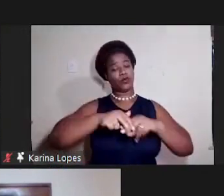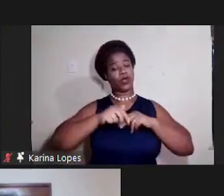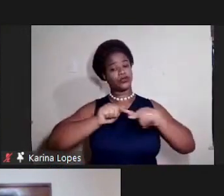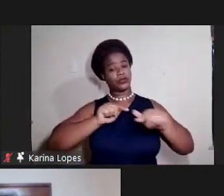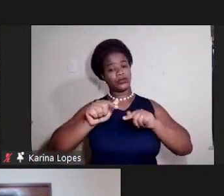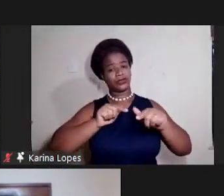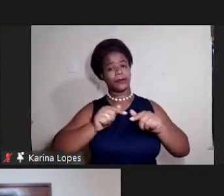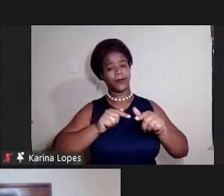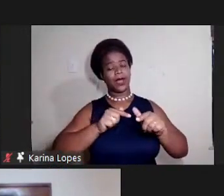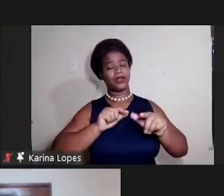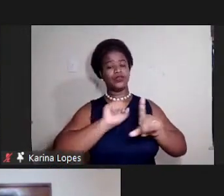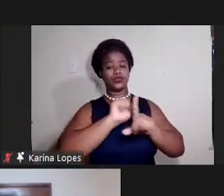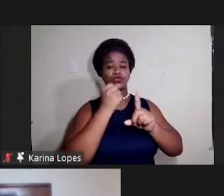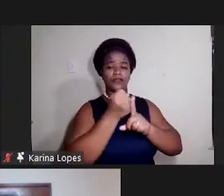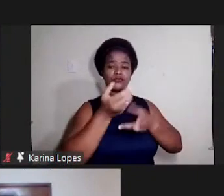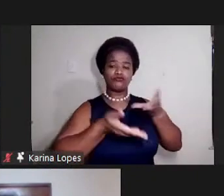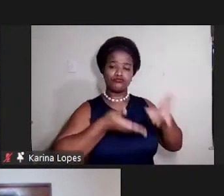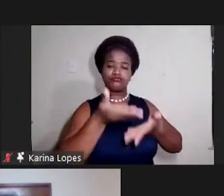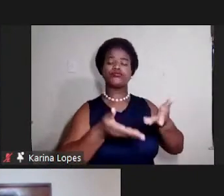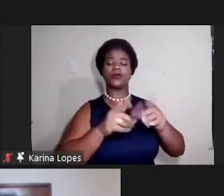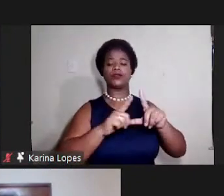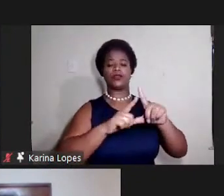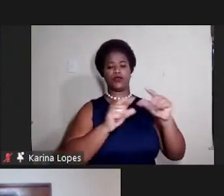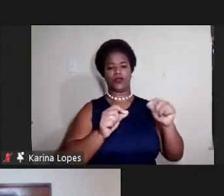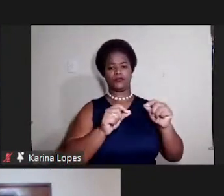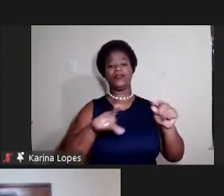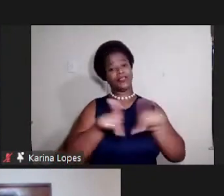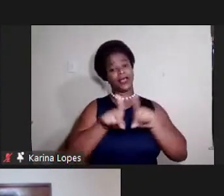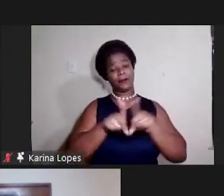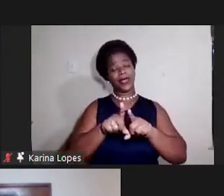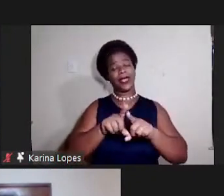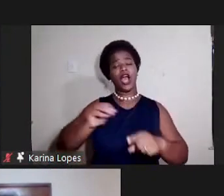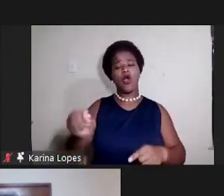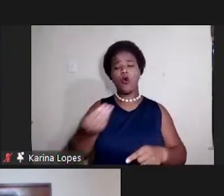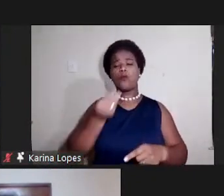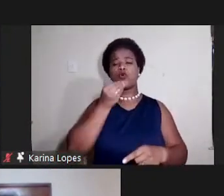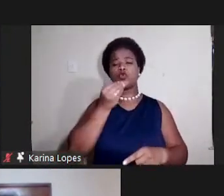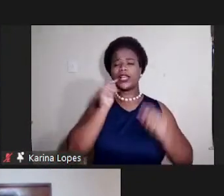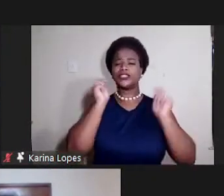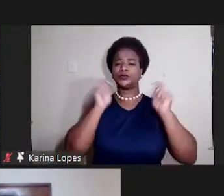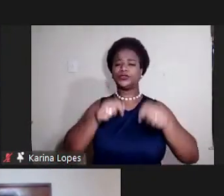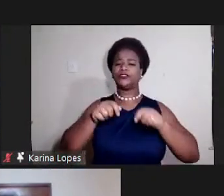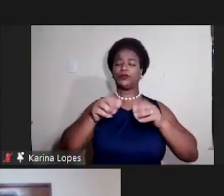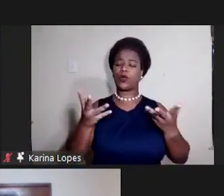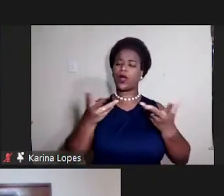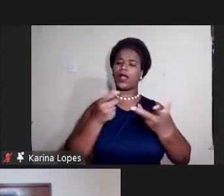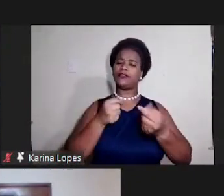UFJF, bem como as oportunidades que teve para a qualificação formal.